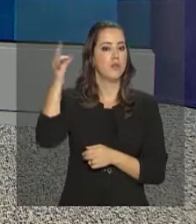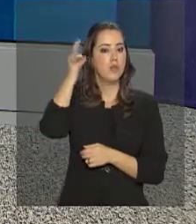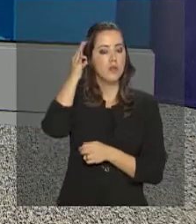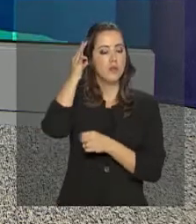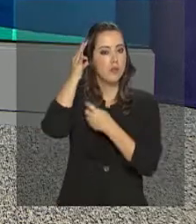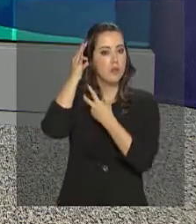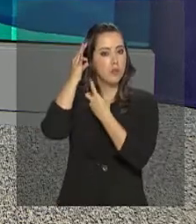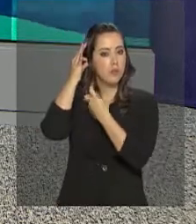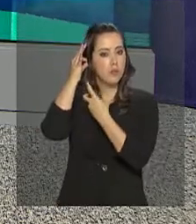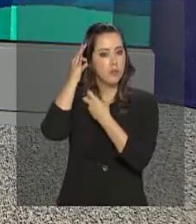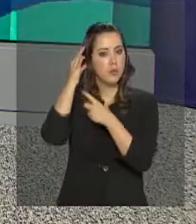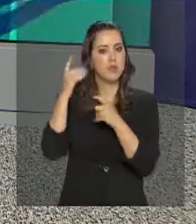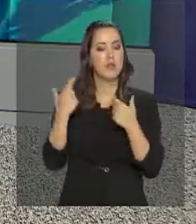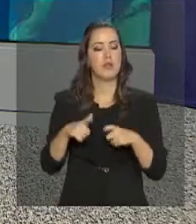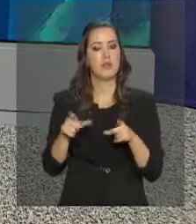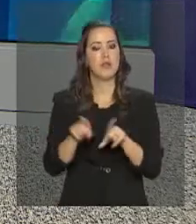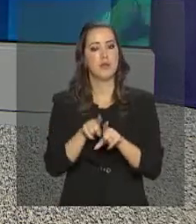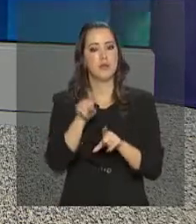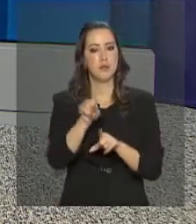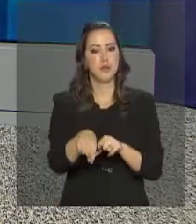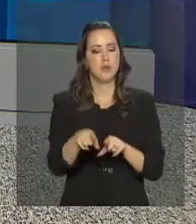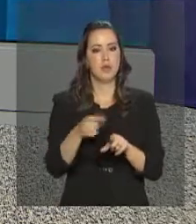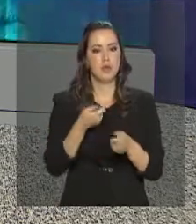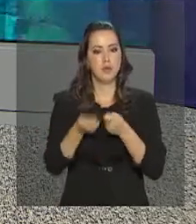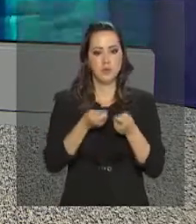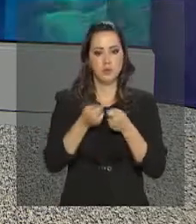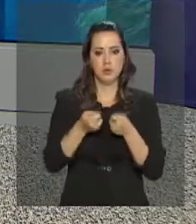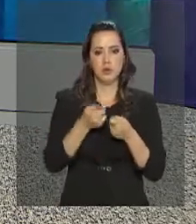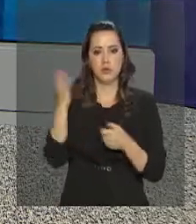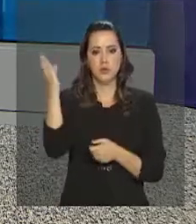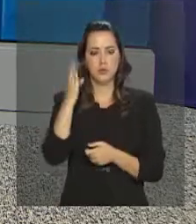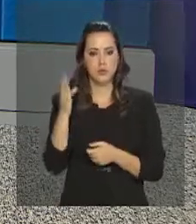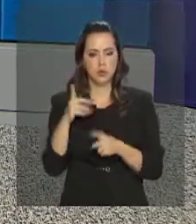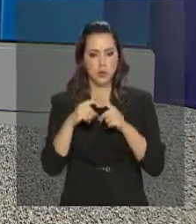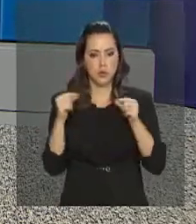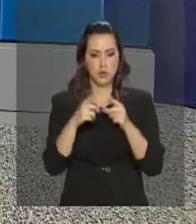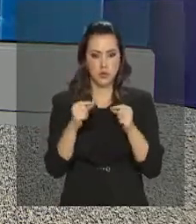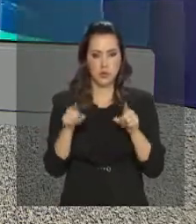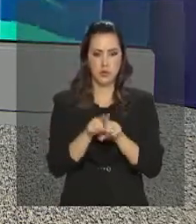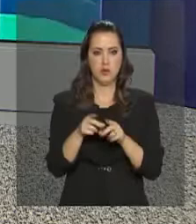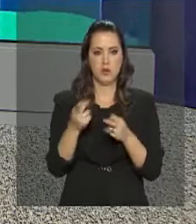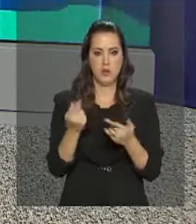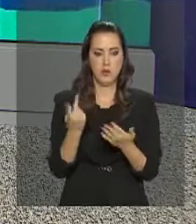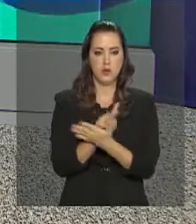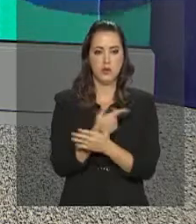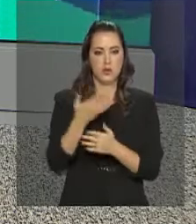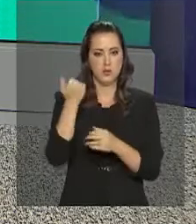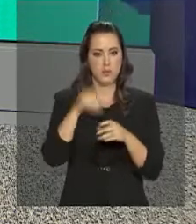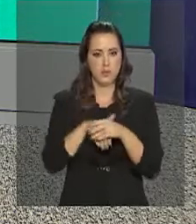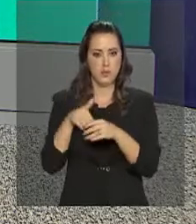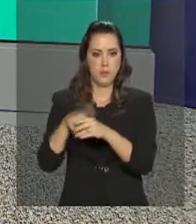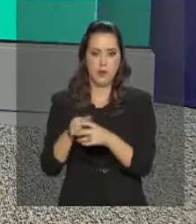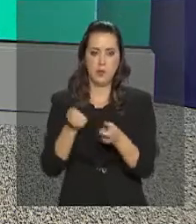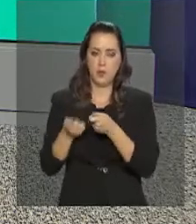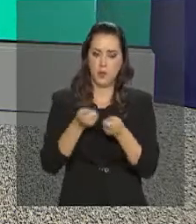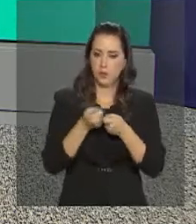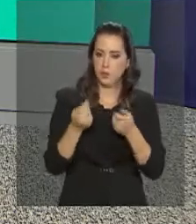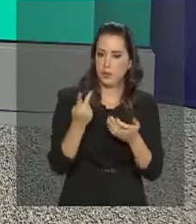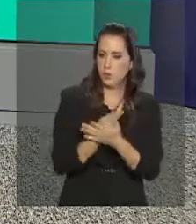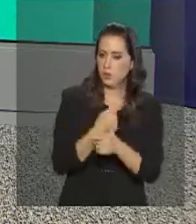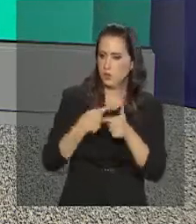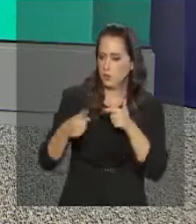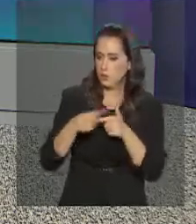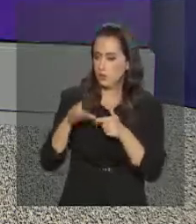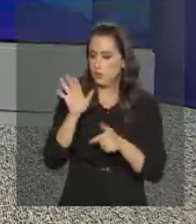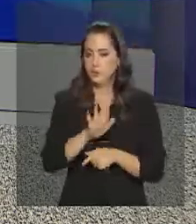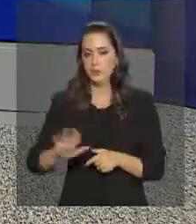eletrônicos e haverá um centro integrado de controle em Brasília, a exemplo do que ocorreu nas eleições para monitorar as